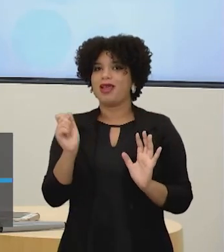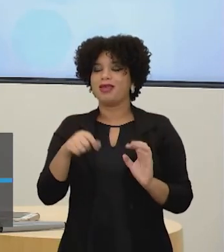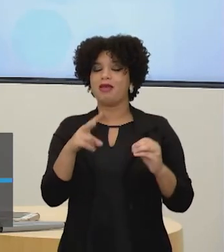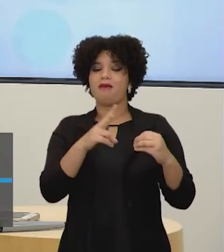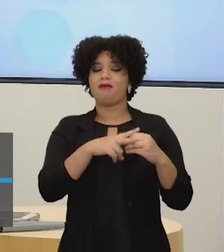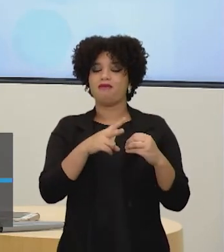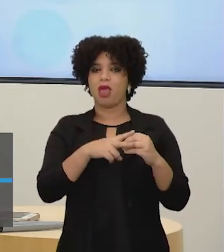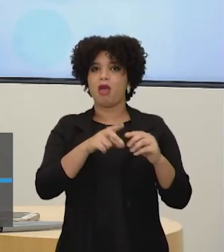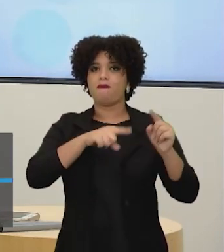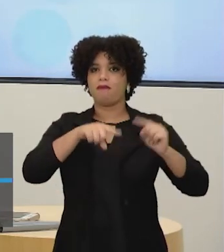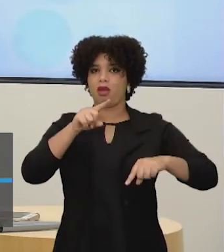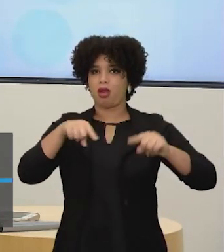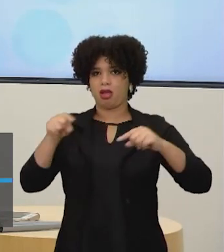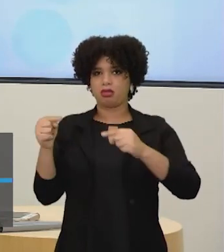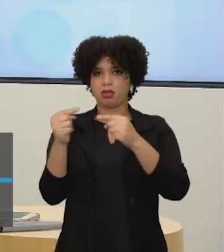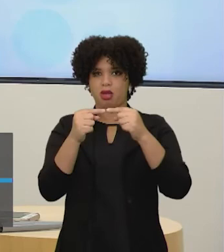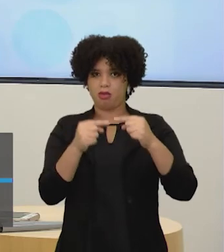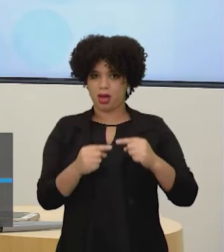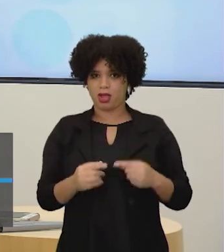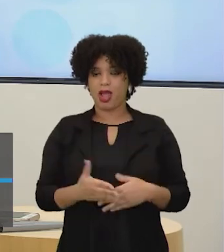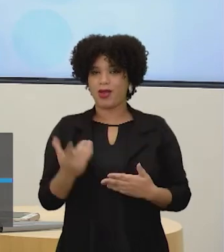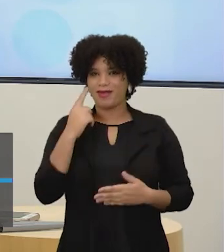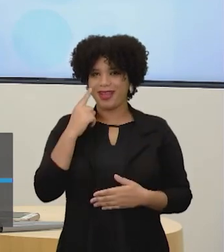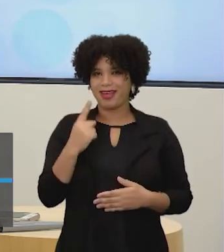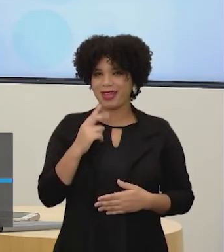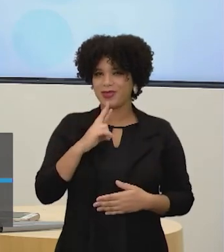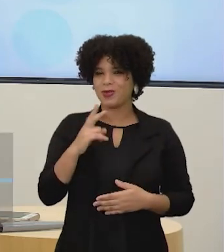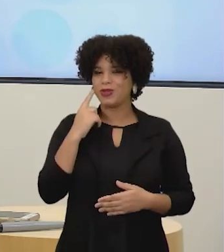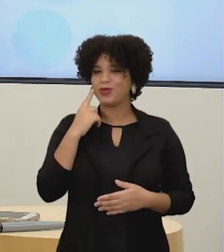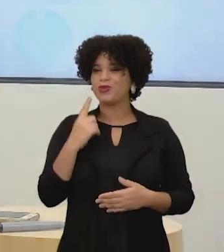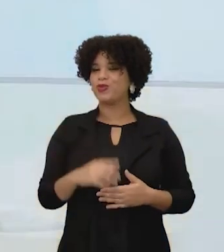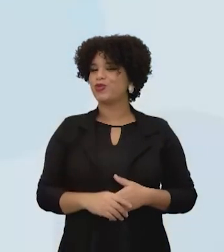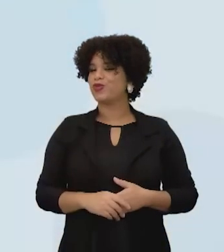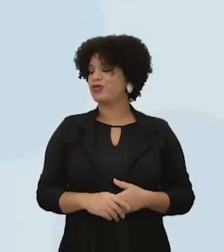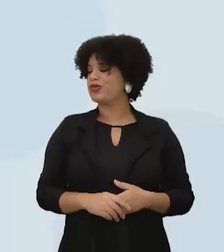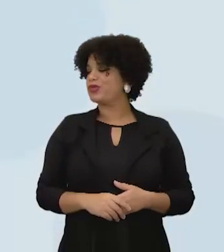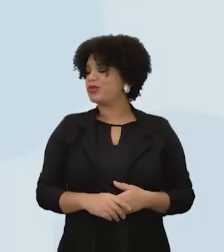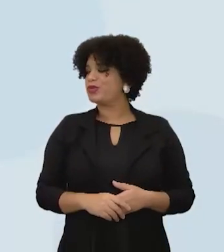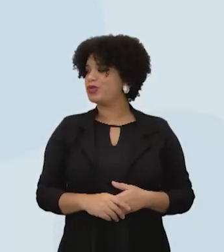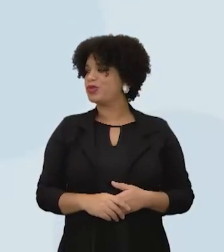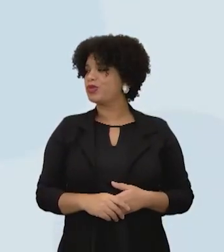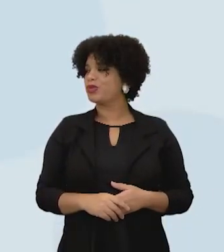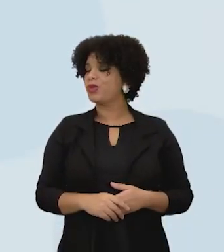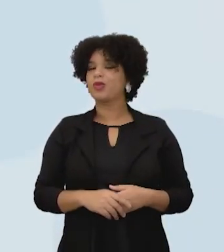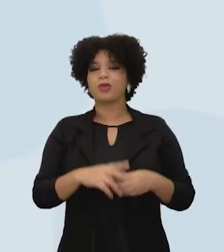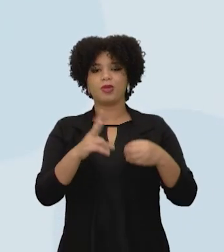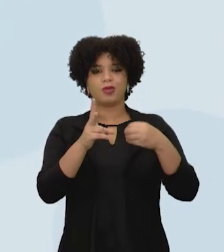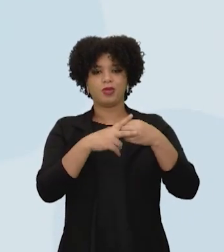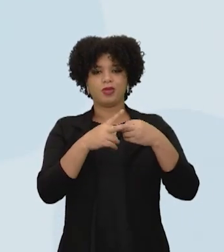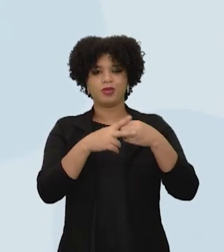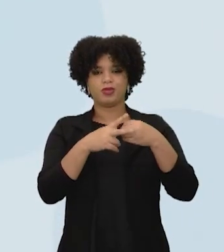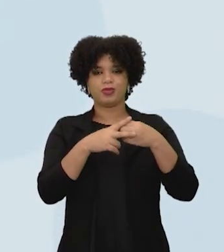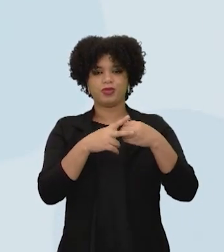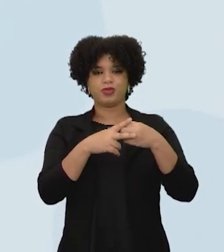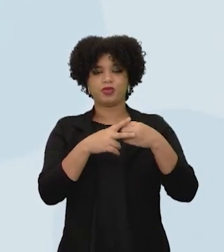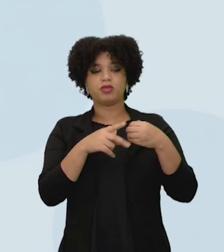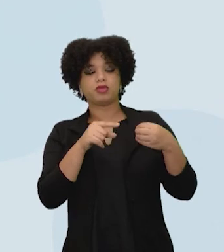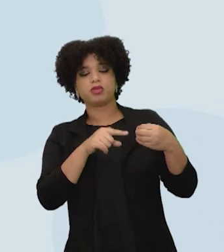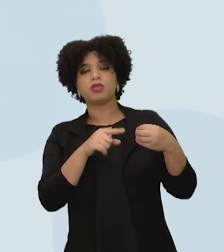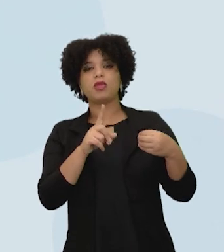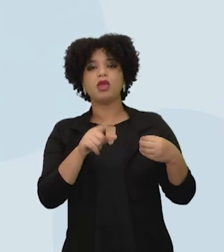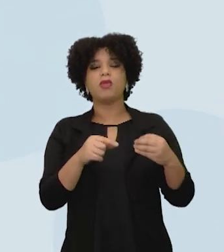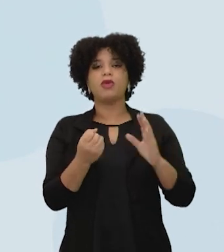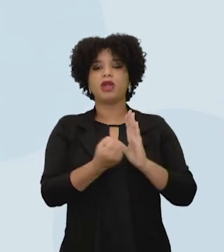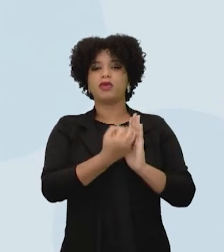verbo. E aí, nesse caso, vamos à resposta, olha só. A forma verbal entrarem, está na tela para vocês, a forma verbal entrarem está no plural